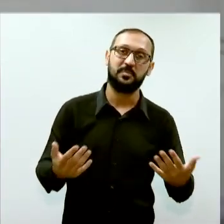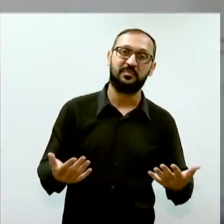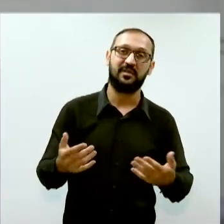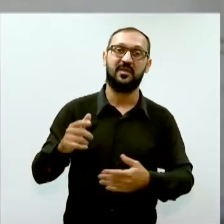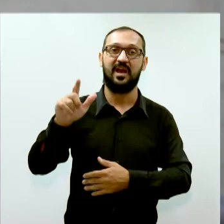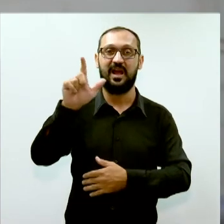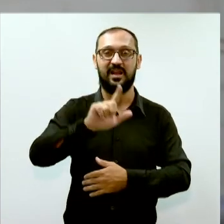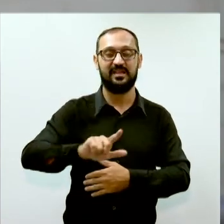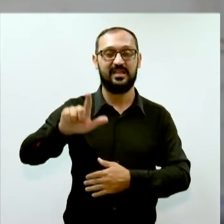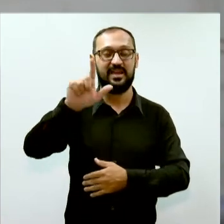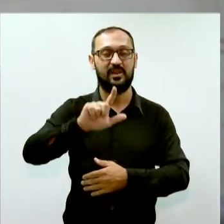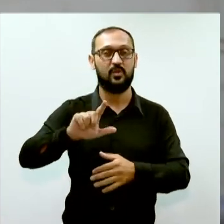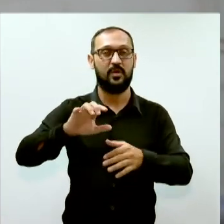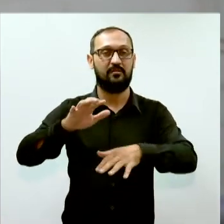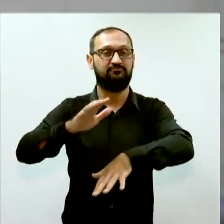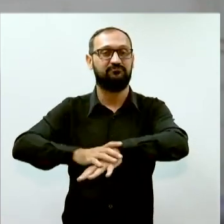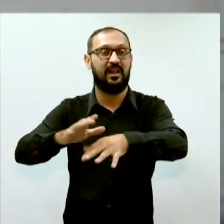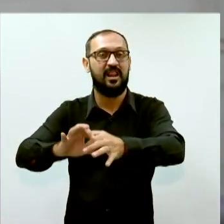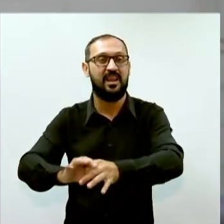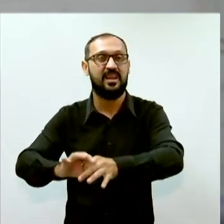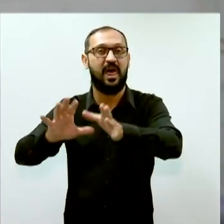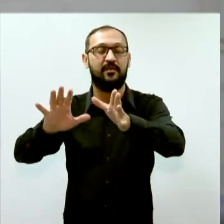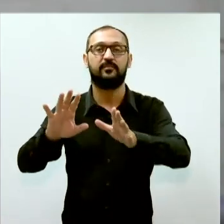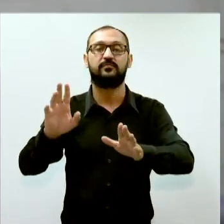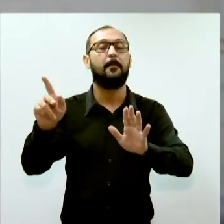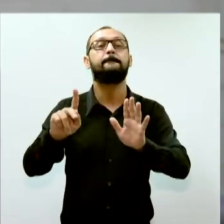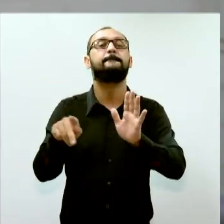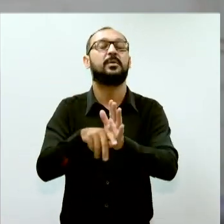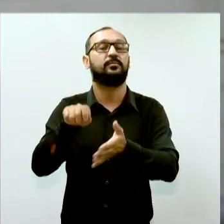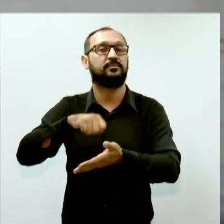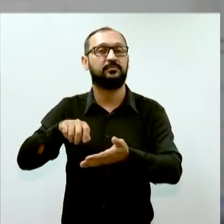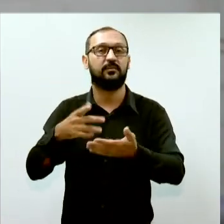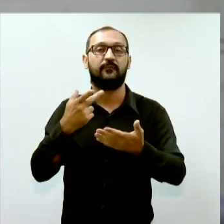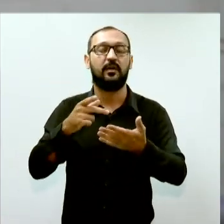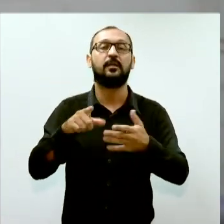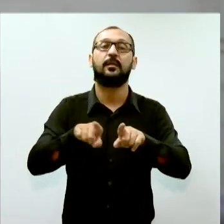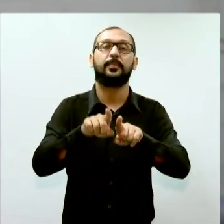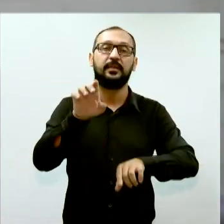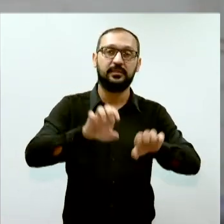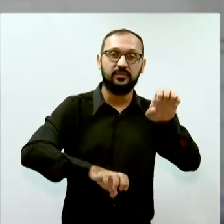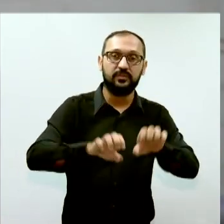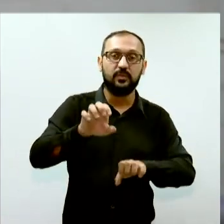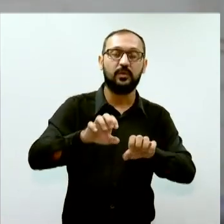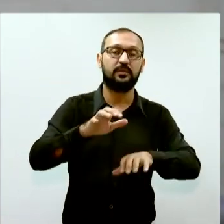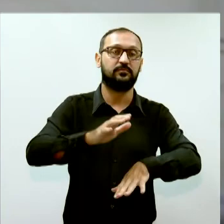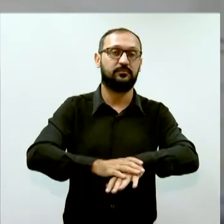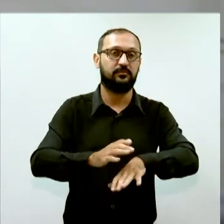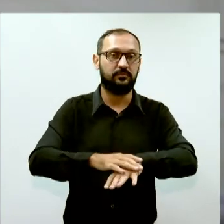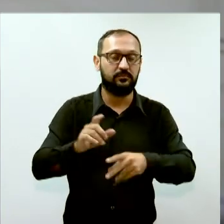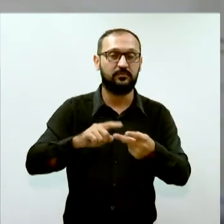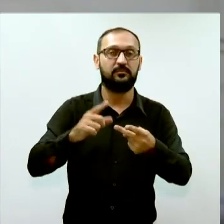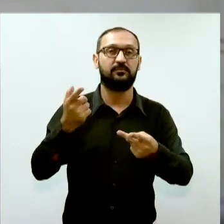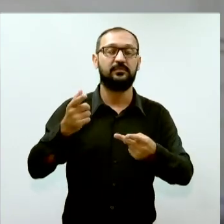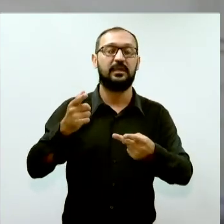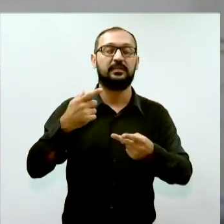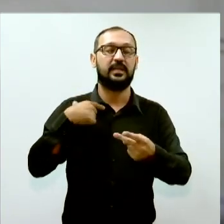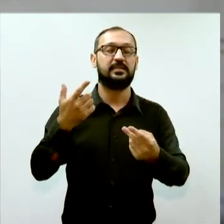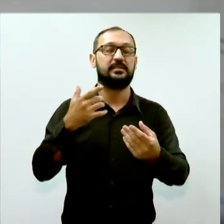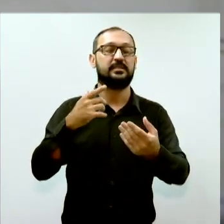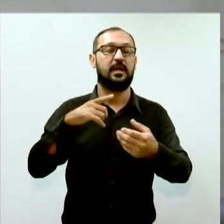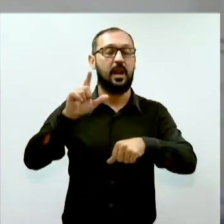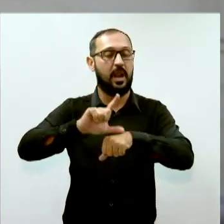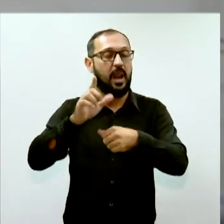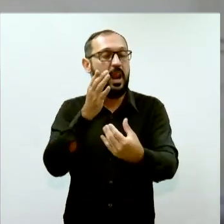Então, cara, a literatura independente, e aí eu não digo só os autores, eu estou falando das editoras independentes, das